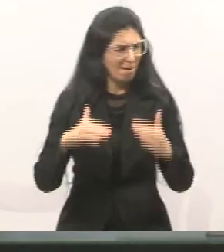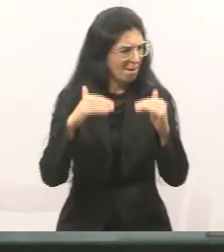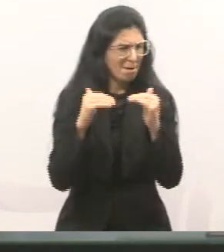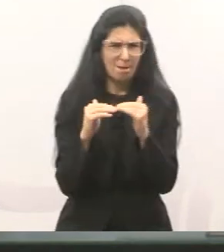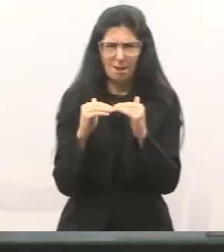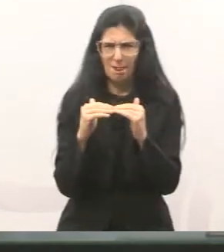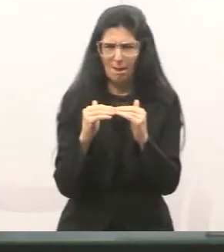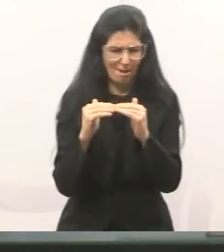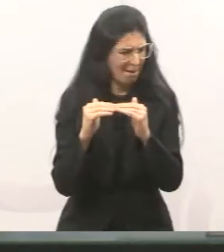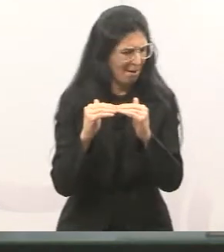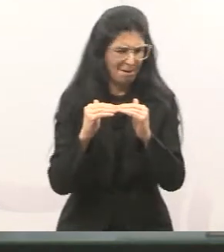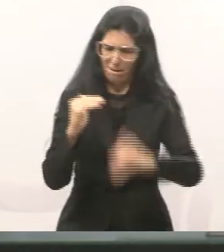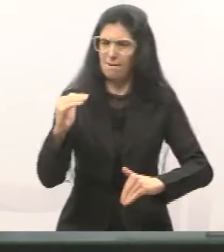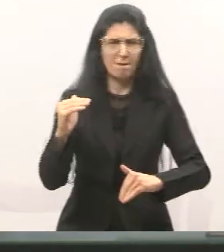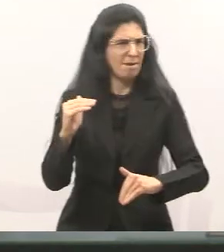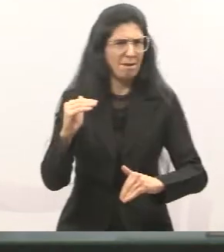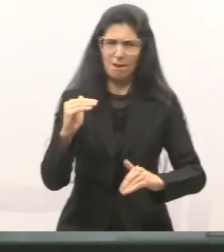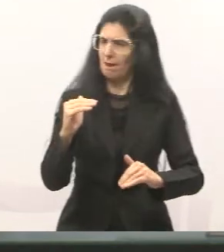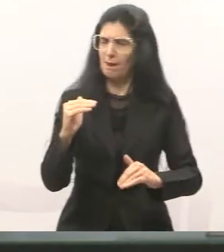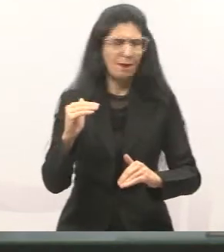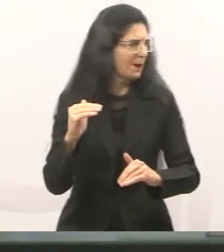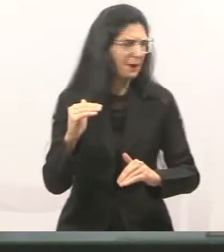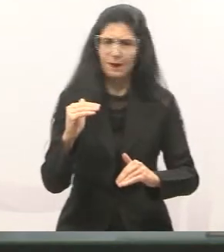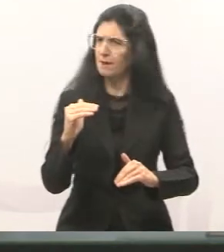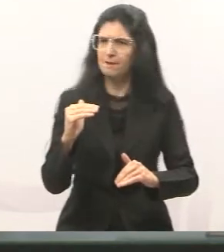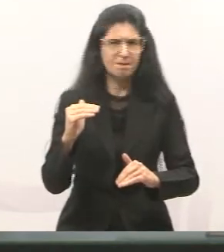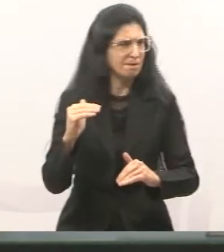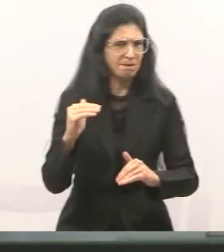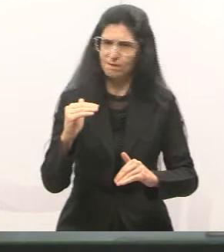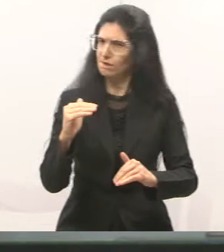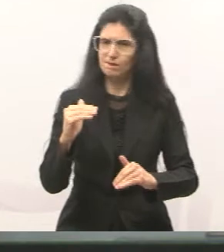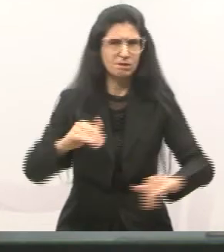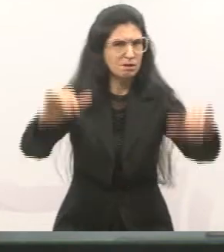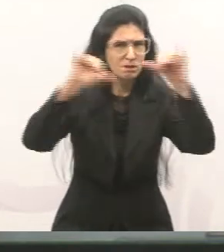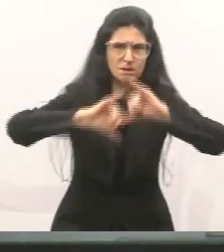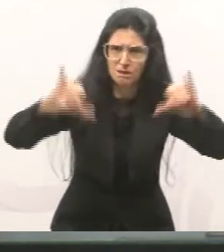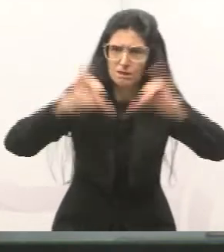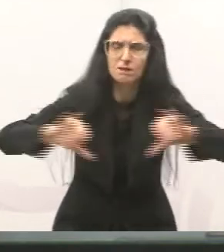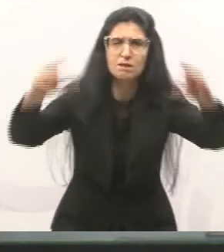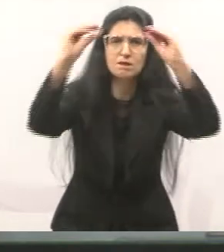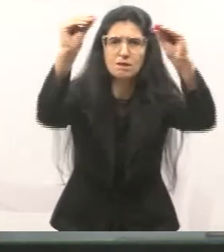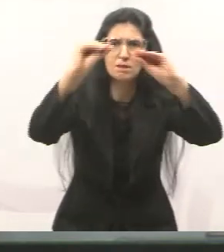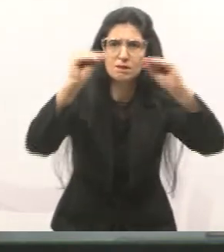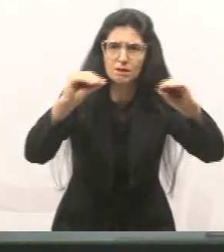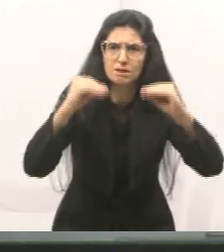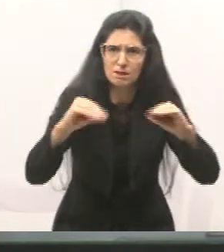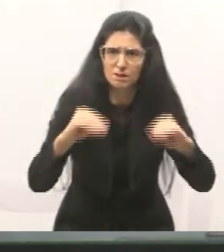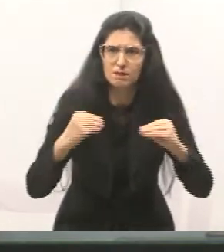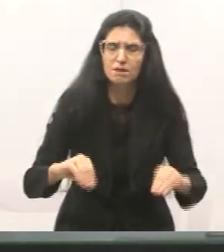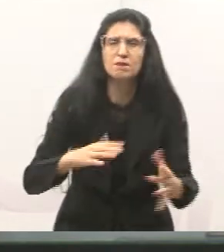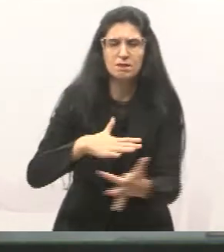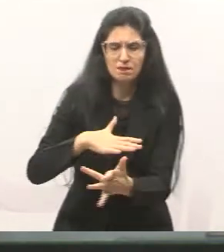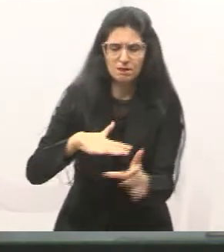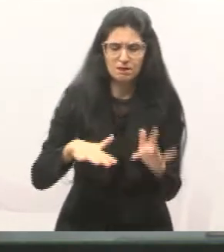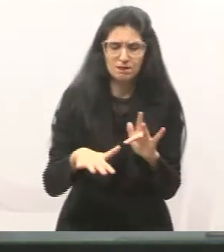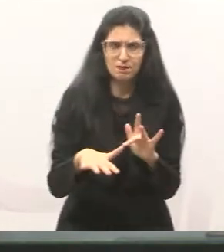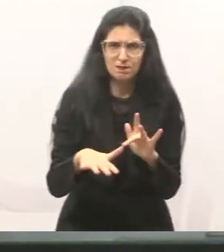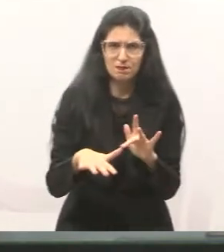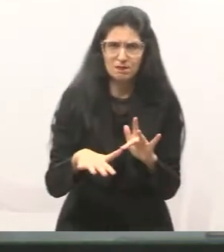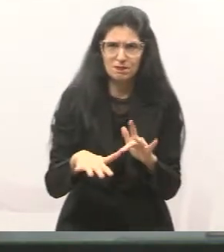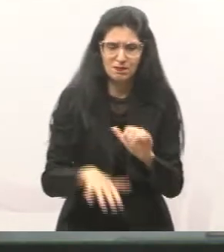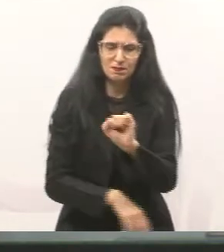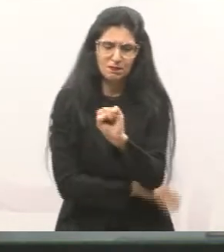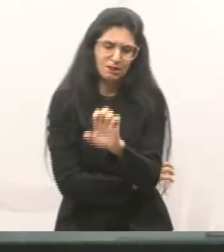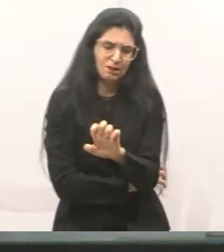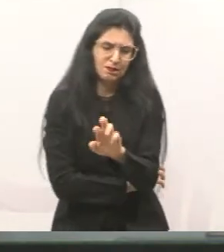à certa das colocações divulgadas em rede social proferidas pelo senhor